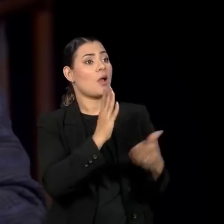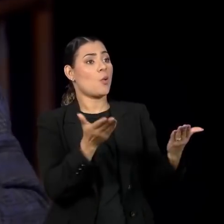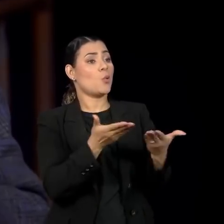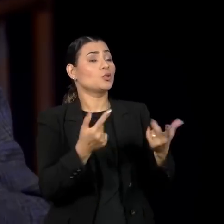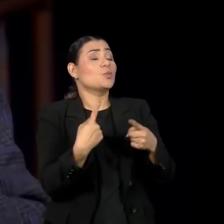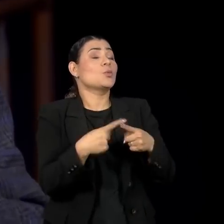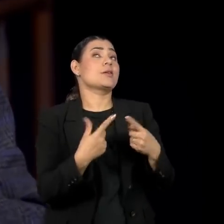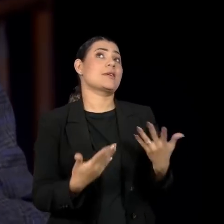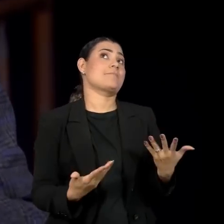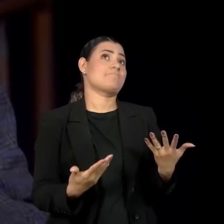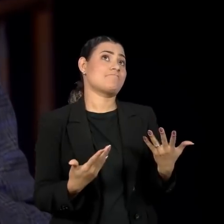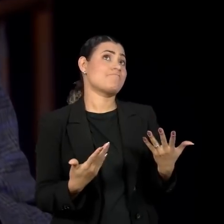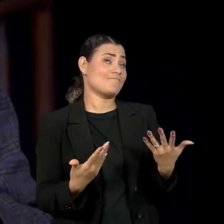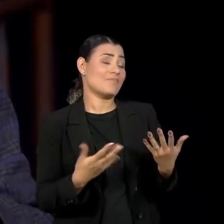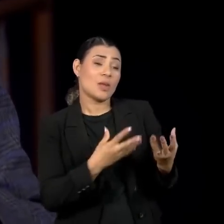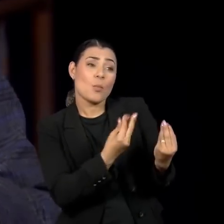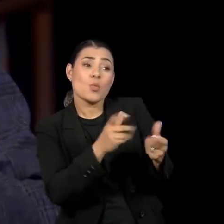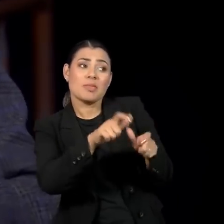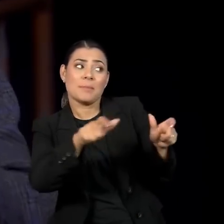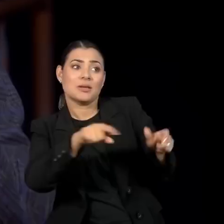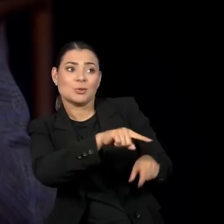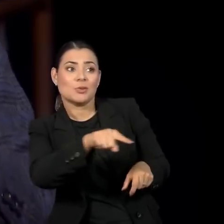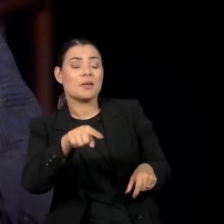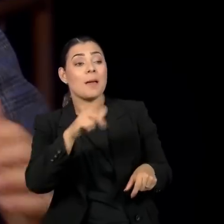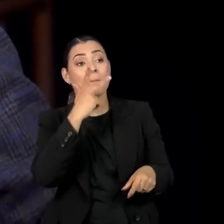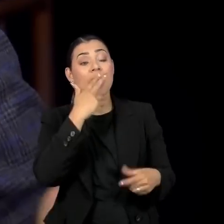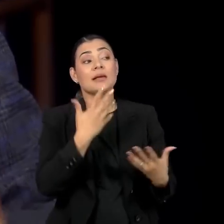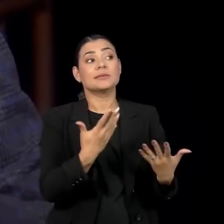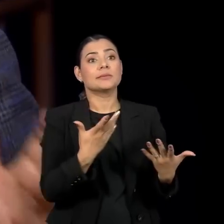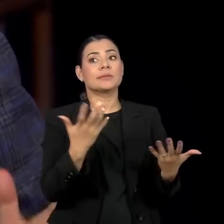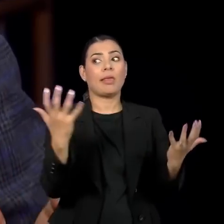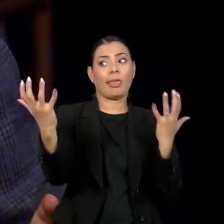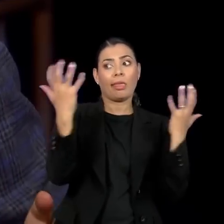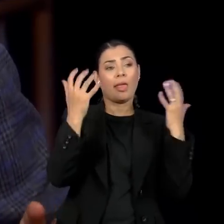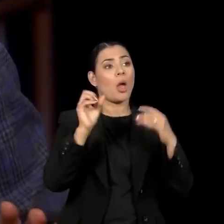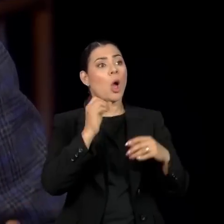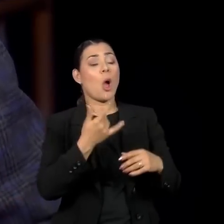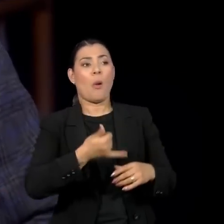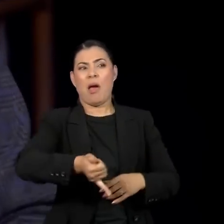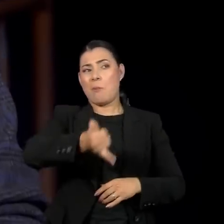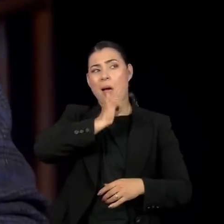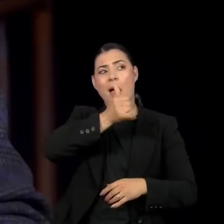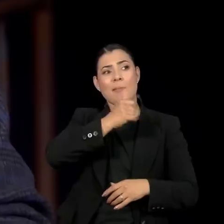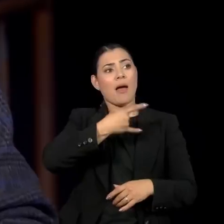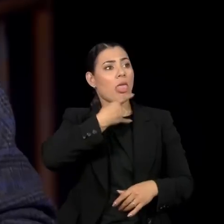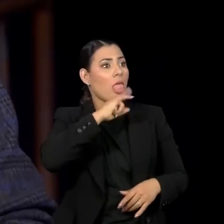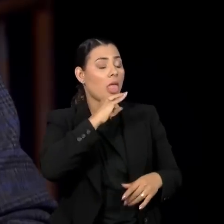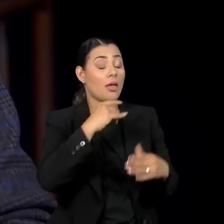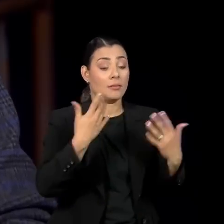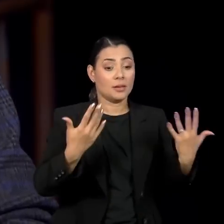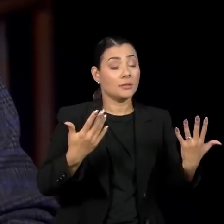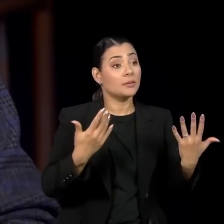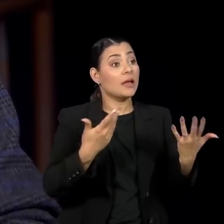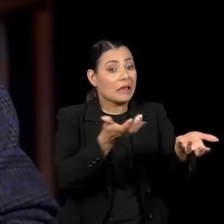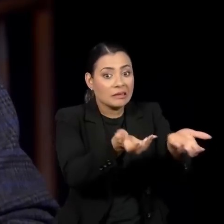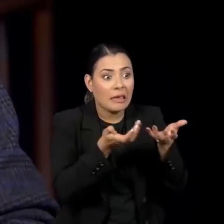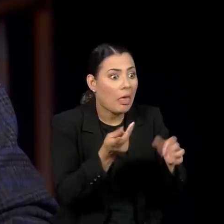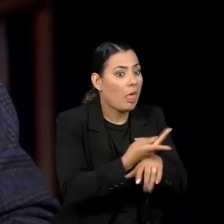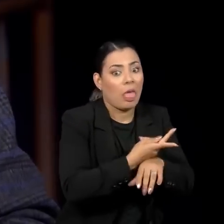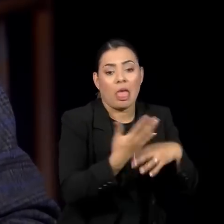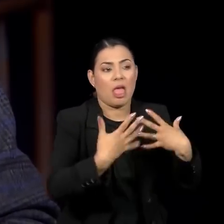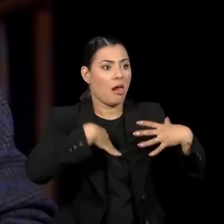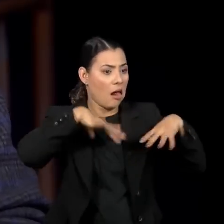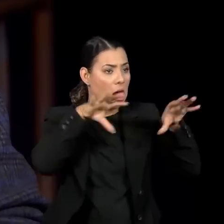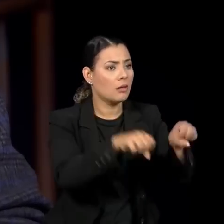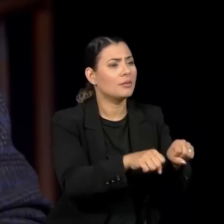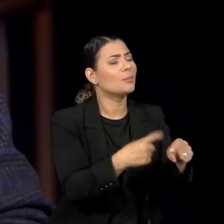que muitas pessoas acabam enchendo a lata, É. indo atrás. Por